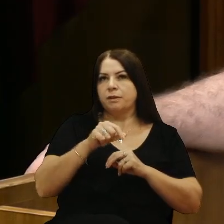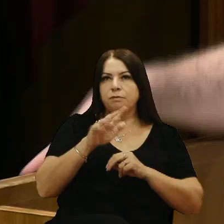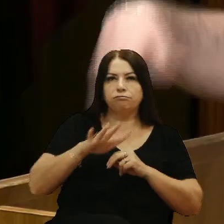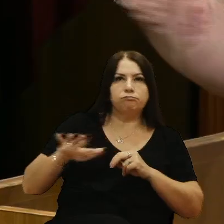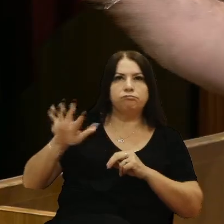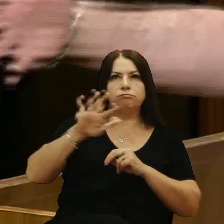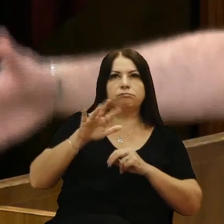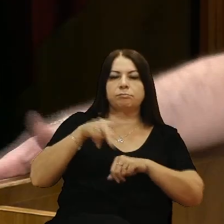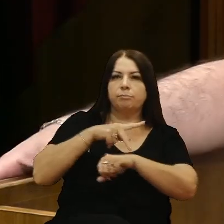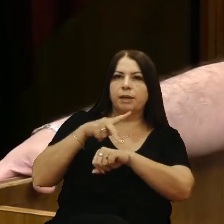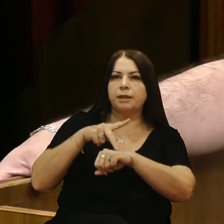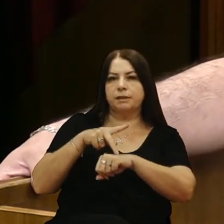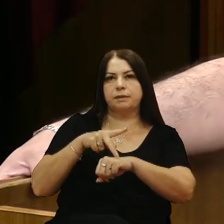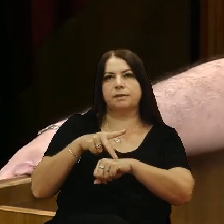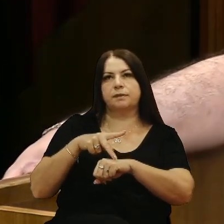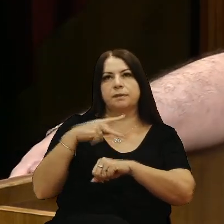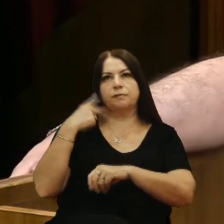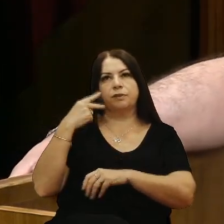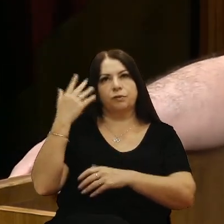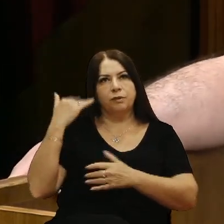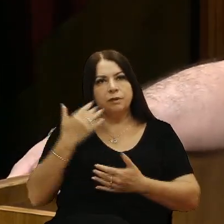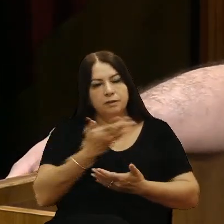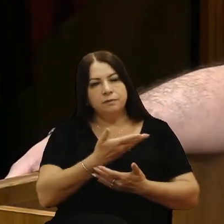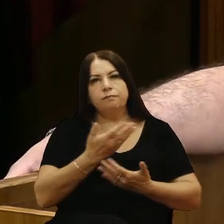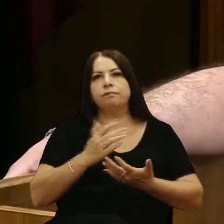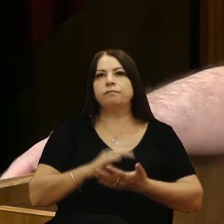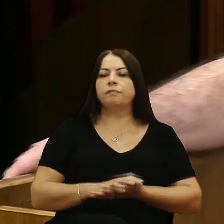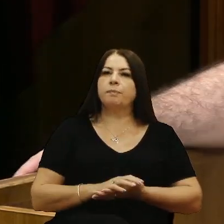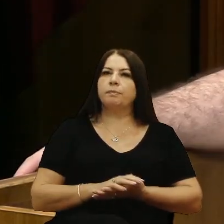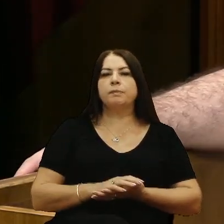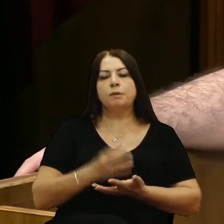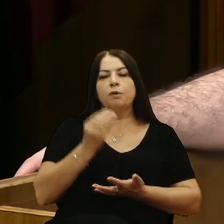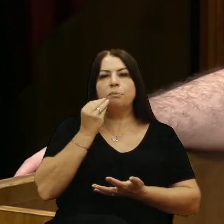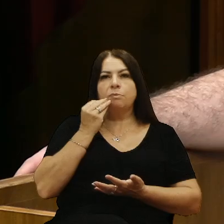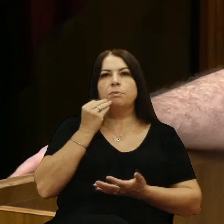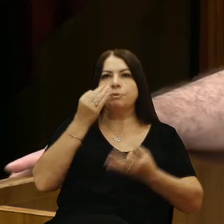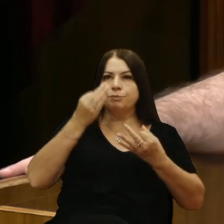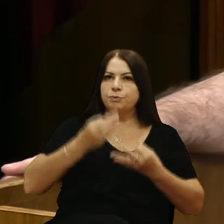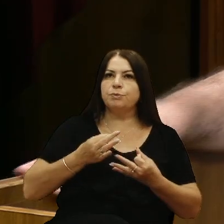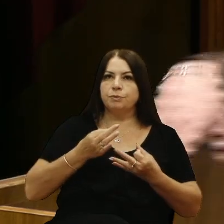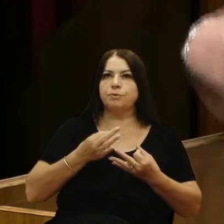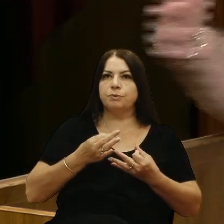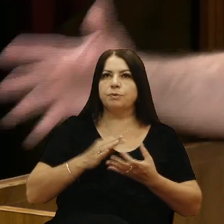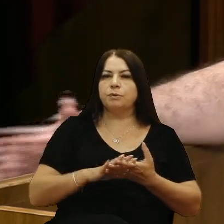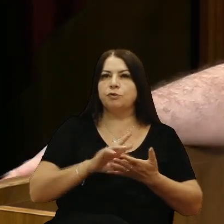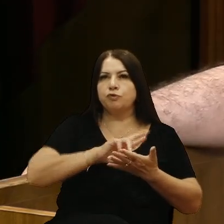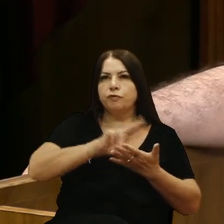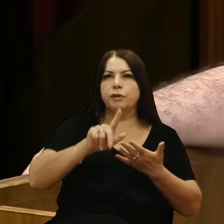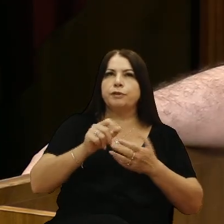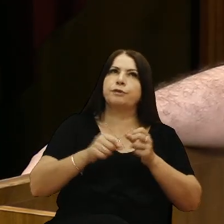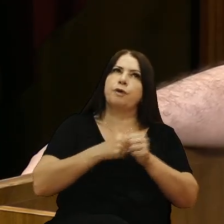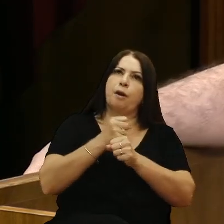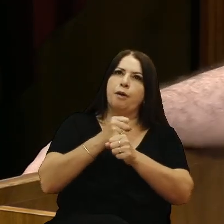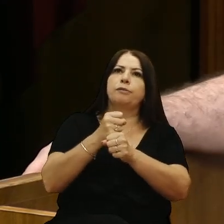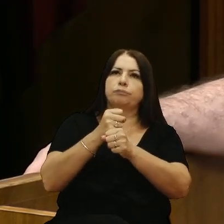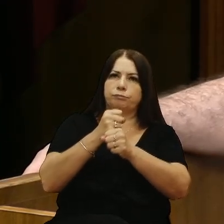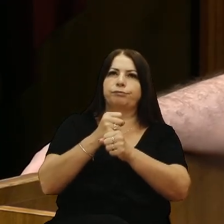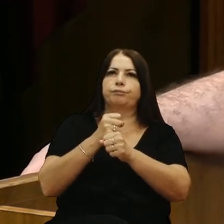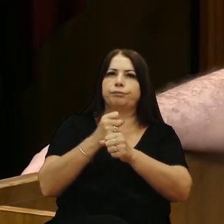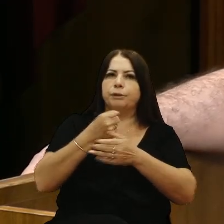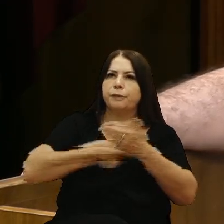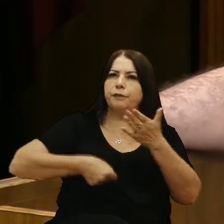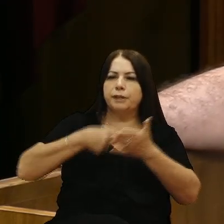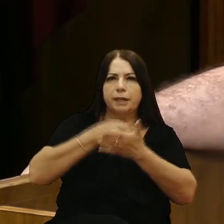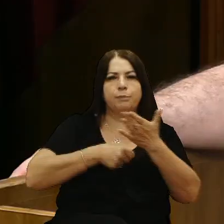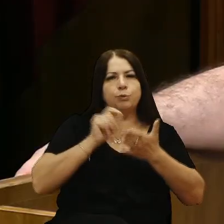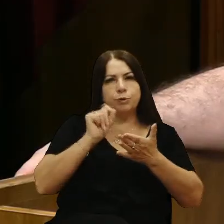de país, vereadora Daiane Mello, e, obviamente, com certeza, já de vários anos, nós defendemos com unhas e